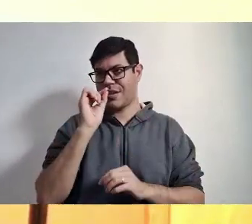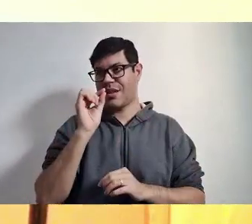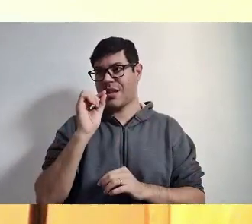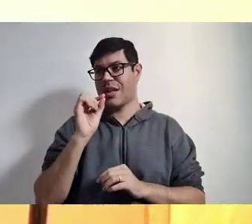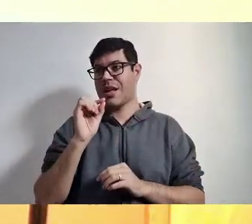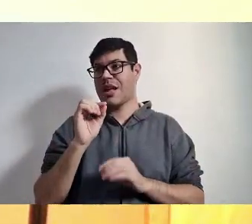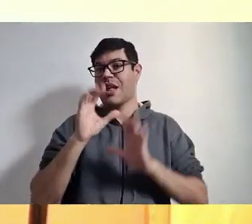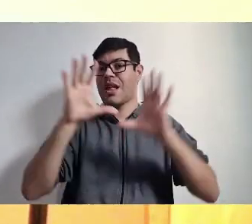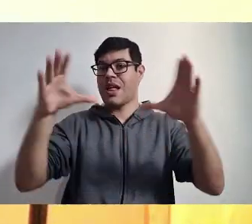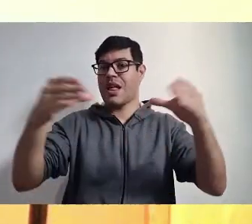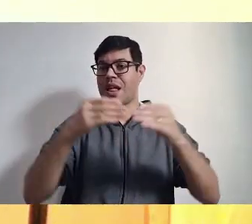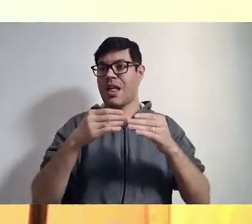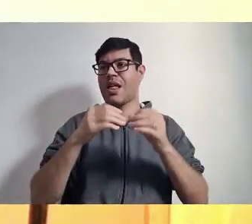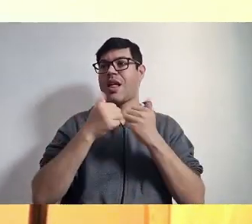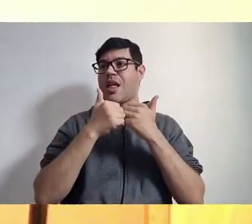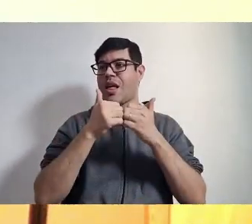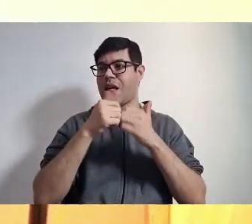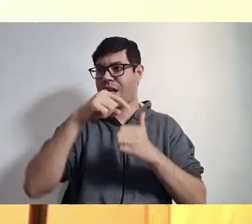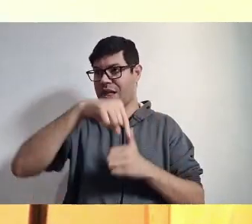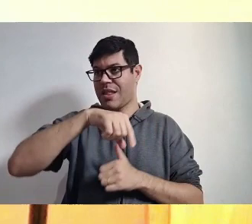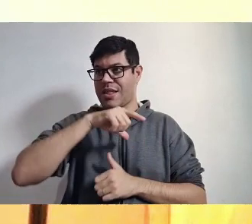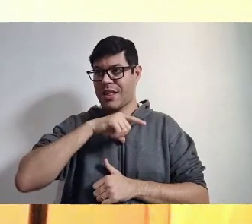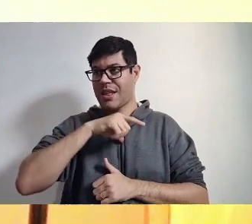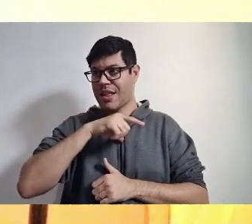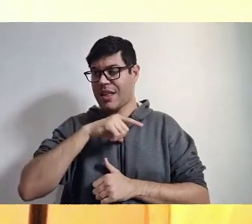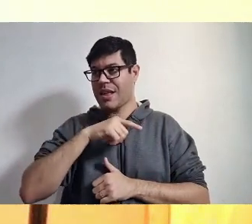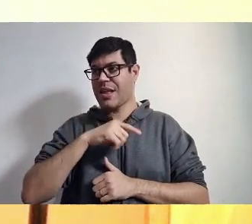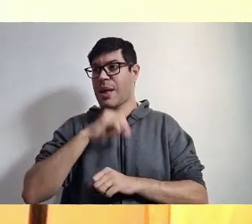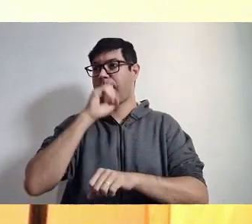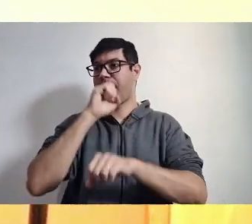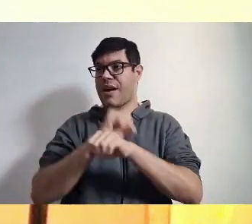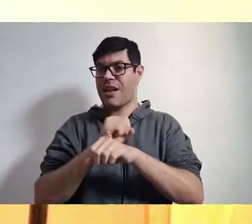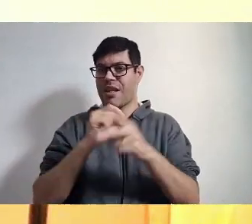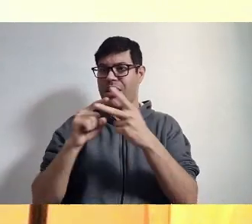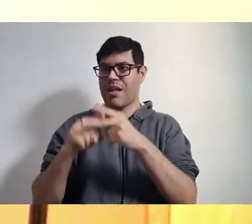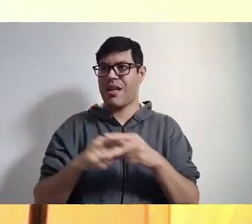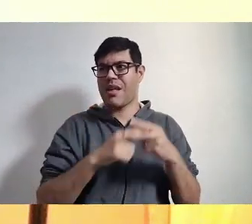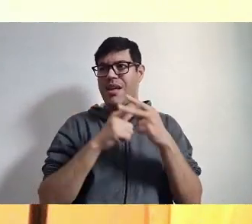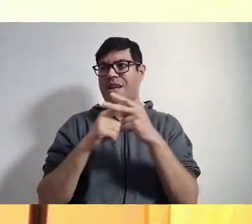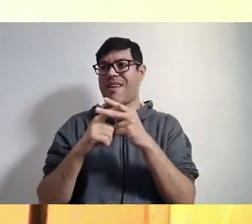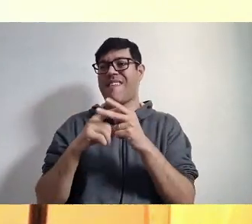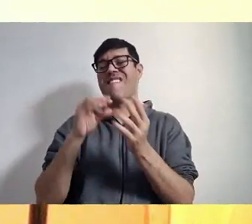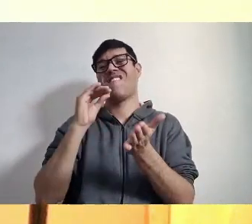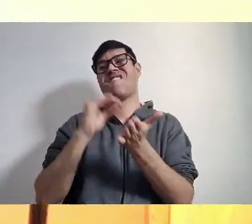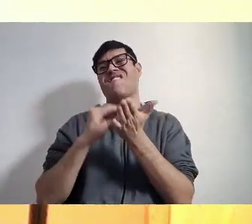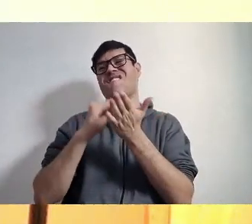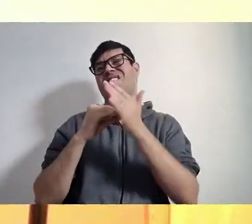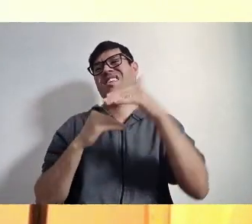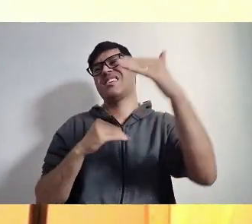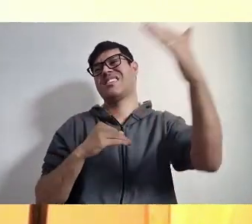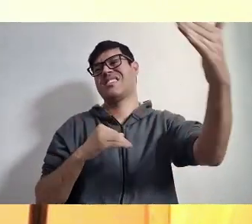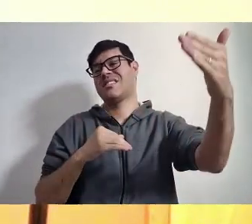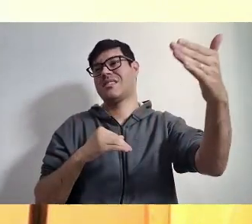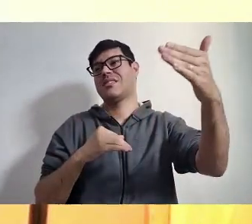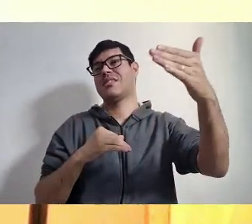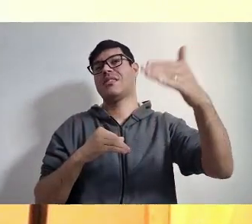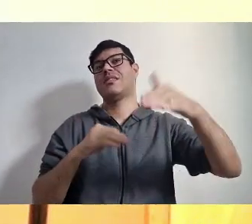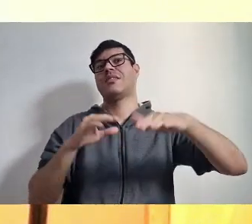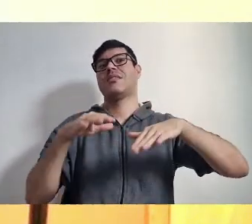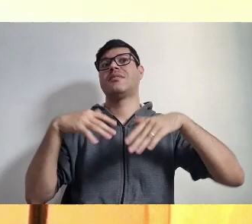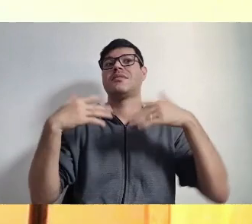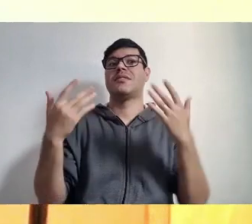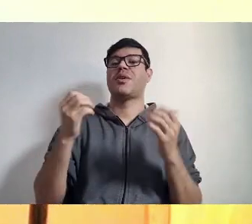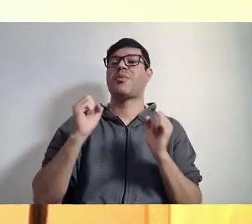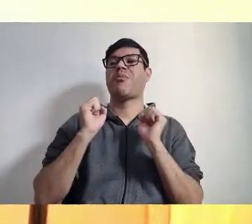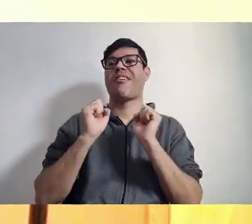A frota de ônibus, por exemplo, se parar para manutenção, vai fazer falta na linha. Então, eles vão tocando assim meia boca, né? Não